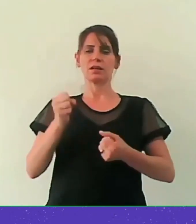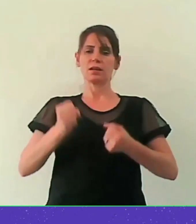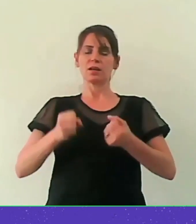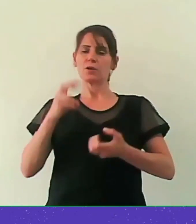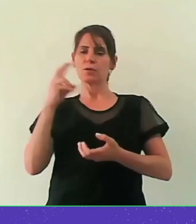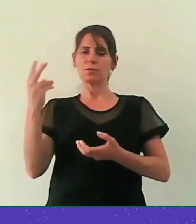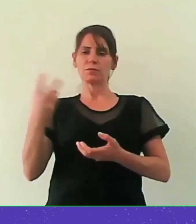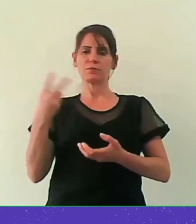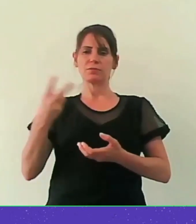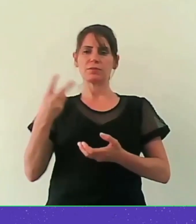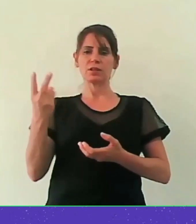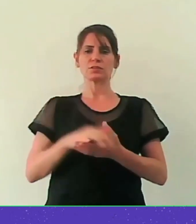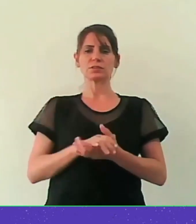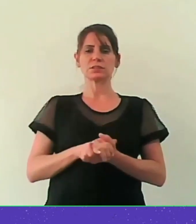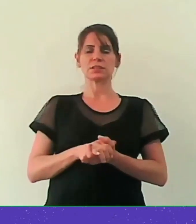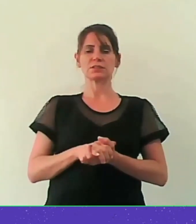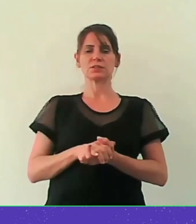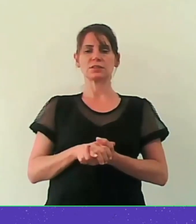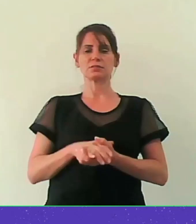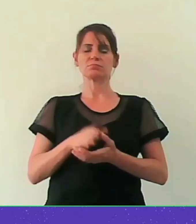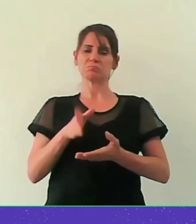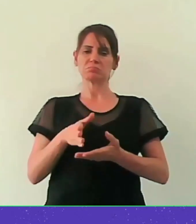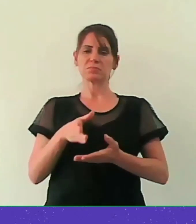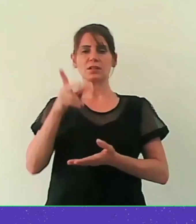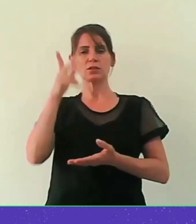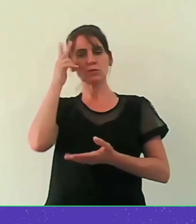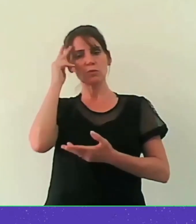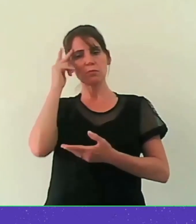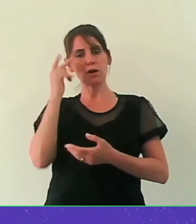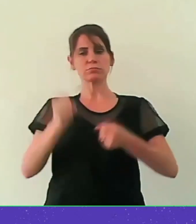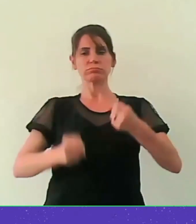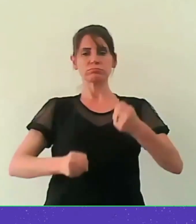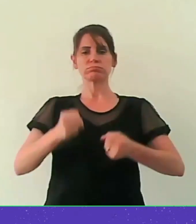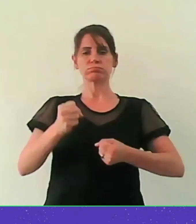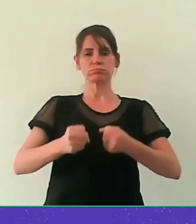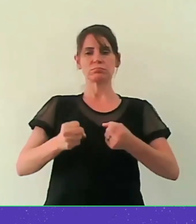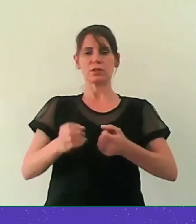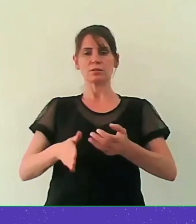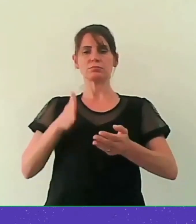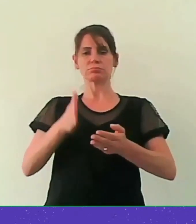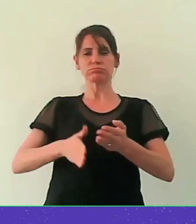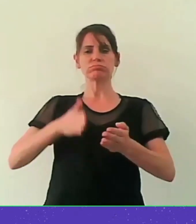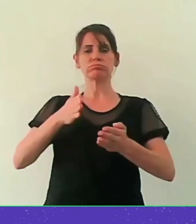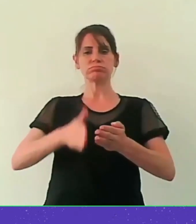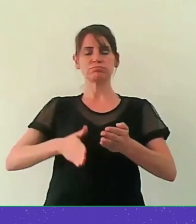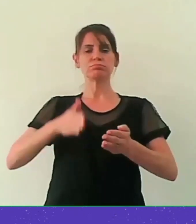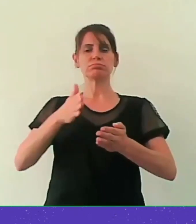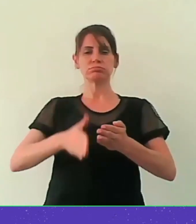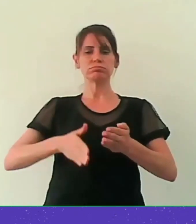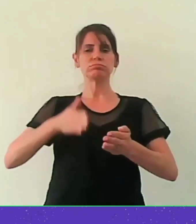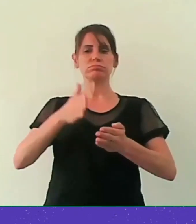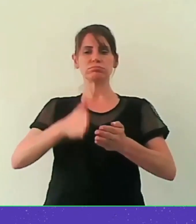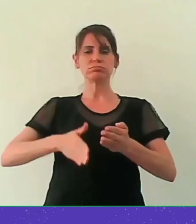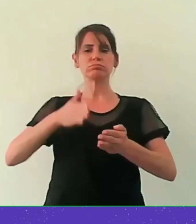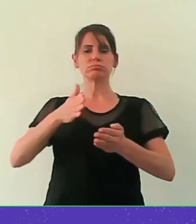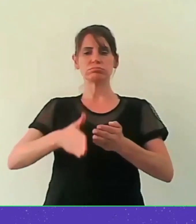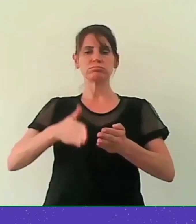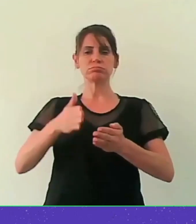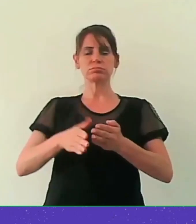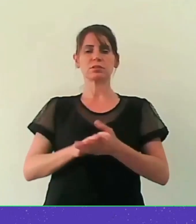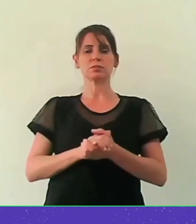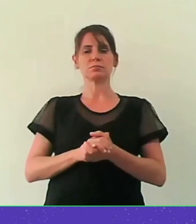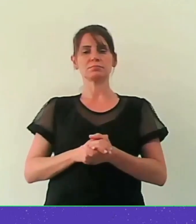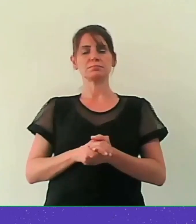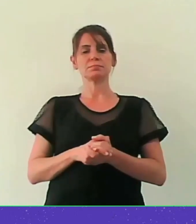não houvesse a resistência do ar, a velocidade seria constante, seria embora. E se você